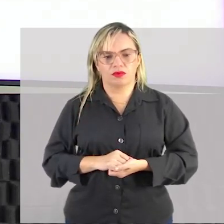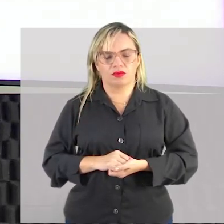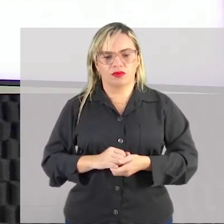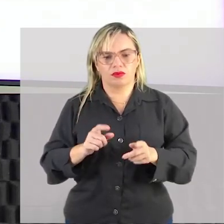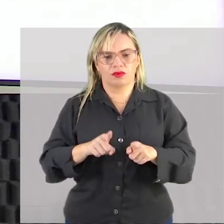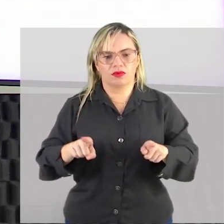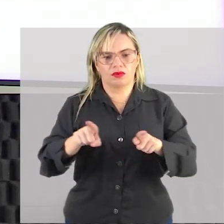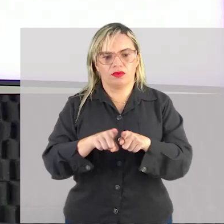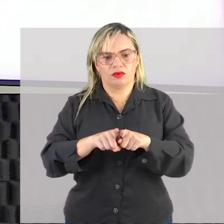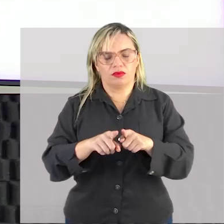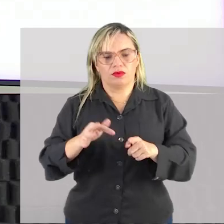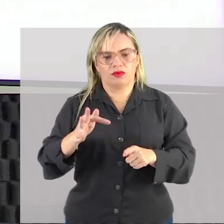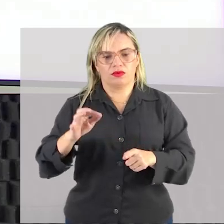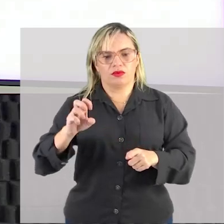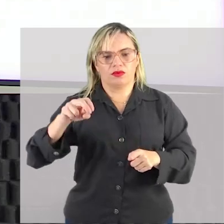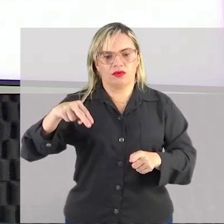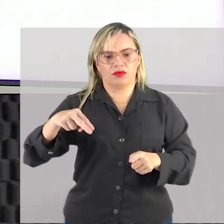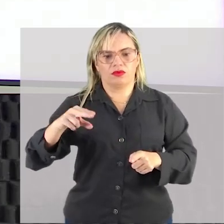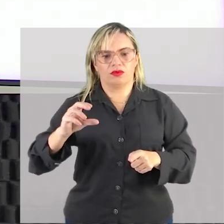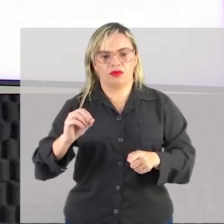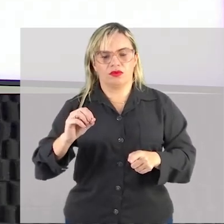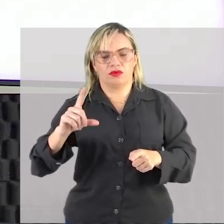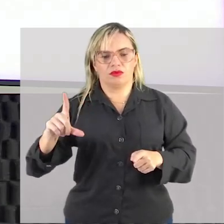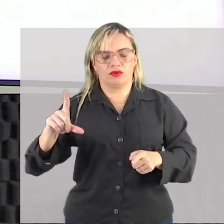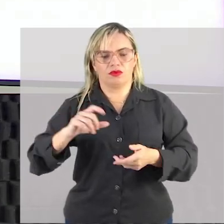Eu também tenho fenol.